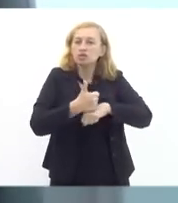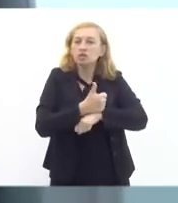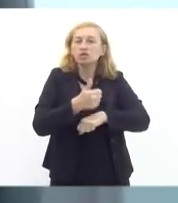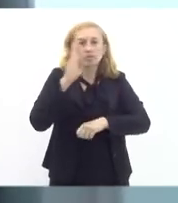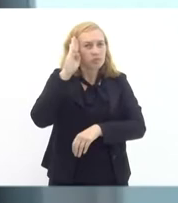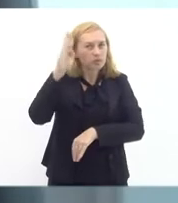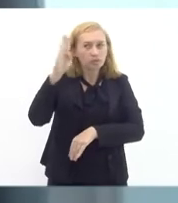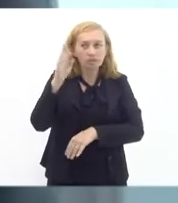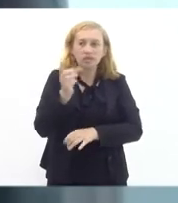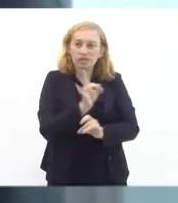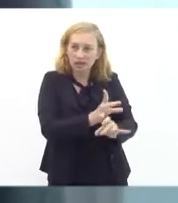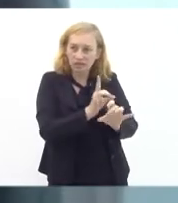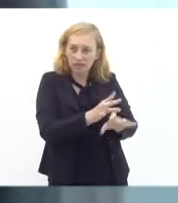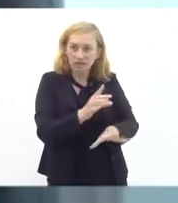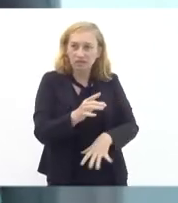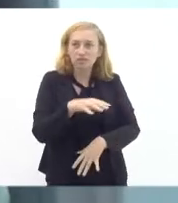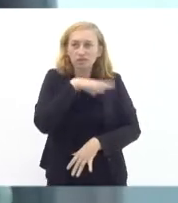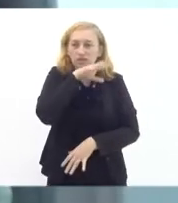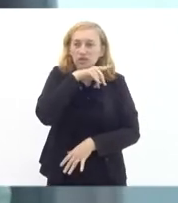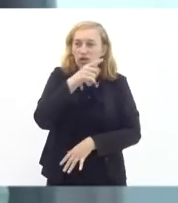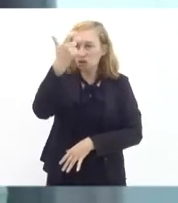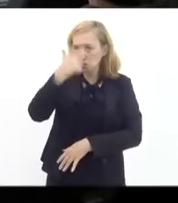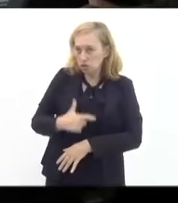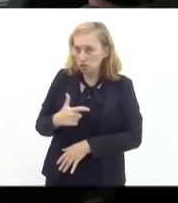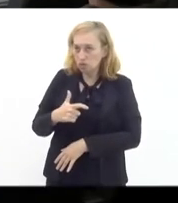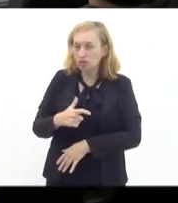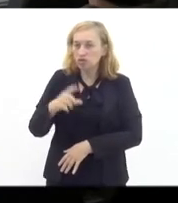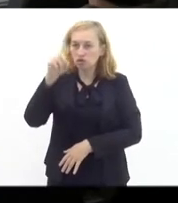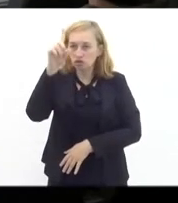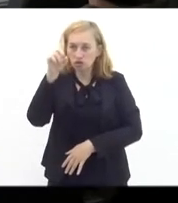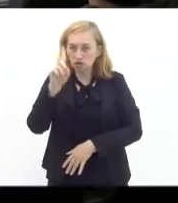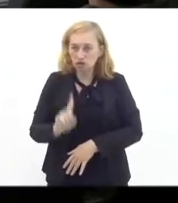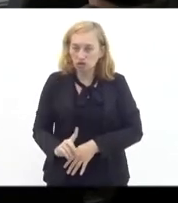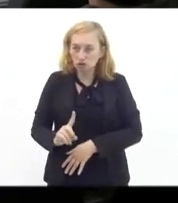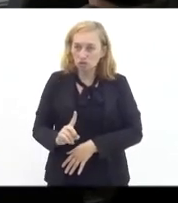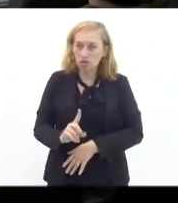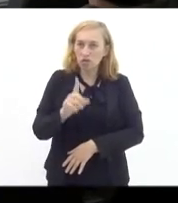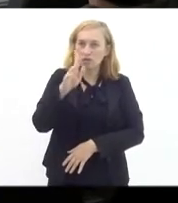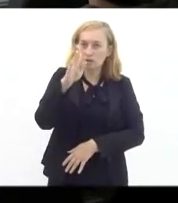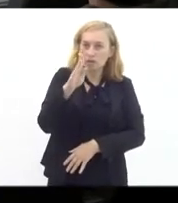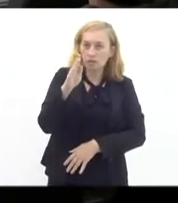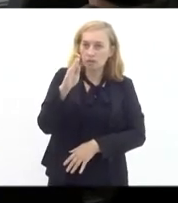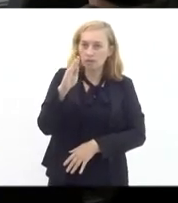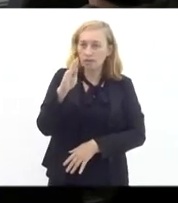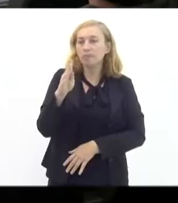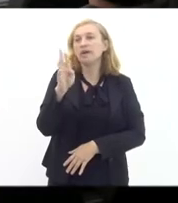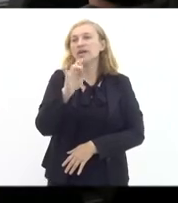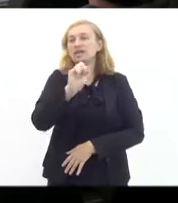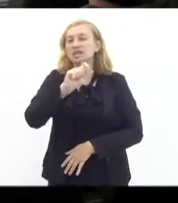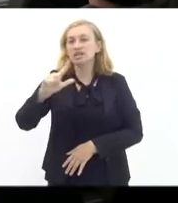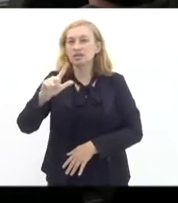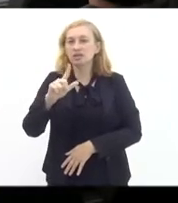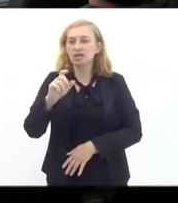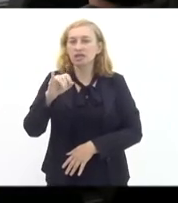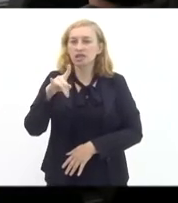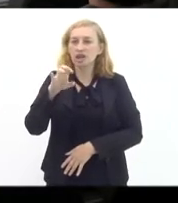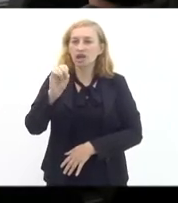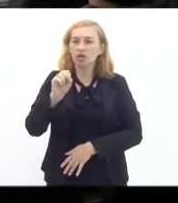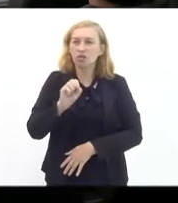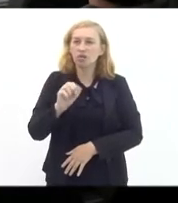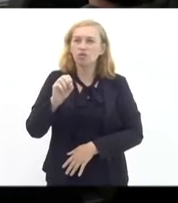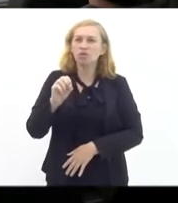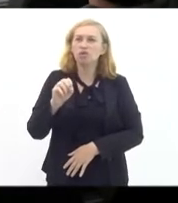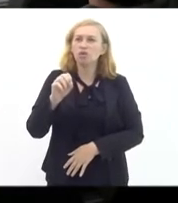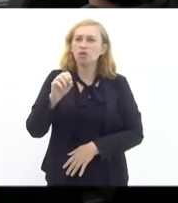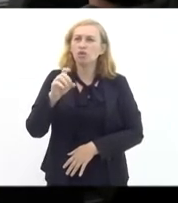né, dos animais. Fabiano, olha só, eu sou diretor do Brasil Canil Clube, eu sou o braço direito da presidente, da Márcia Carreira. Nossa instituição vai fazer